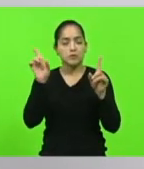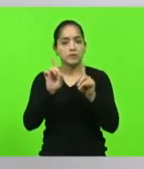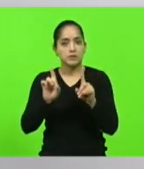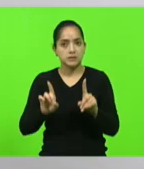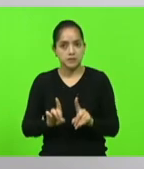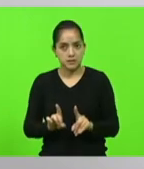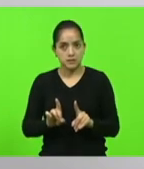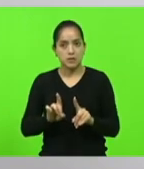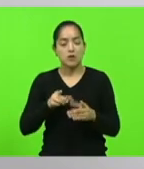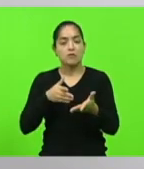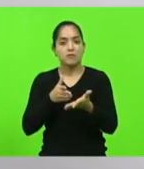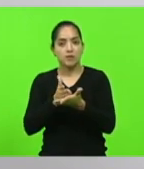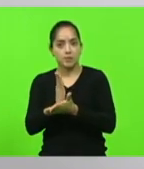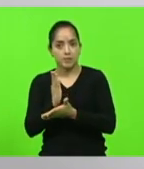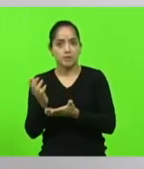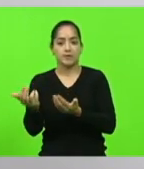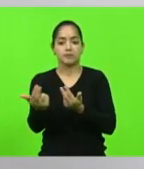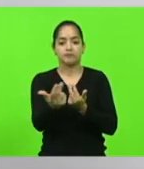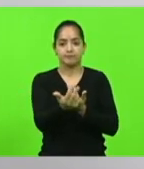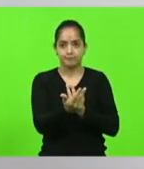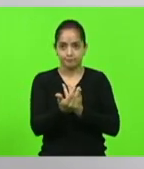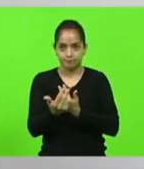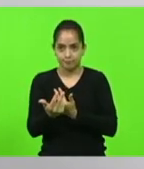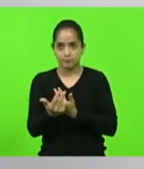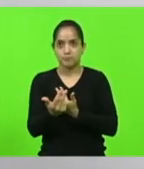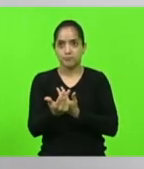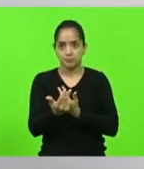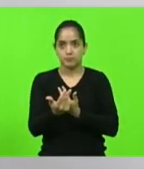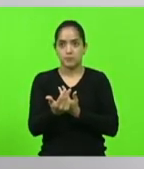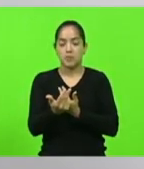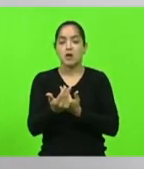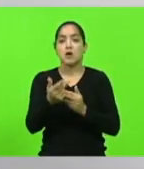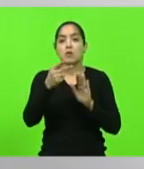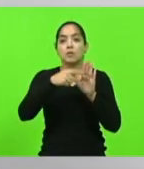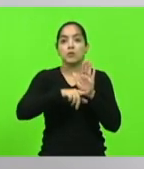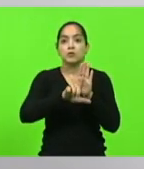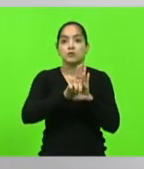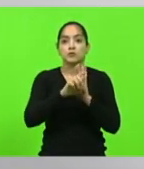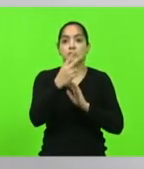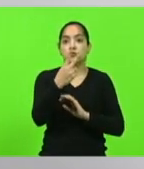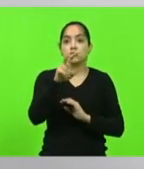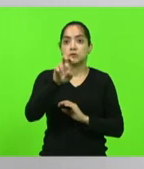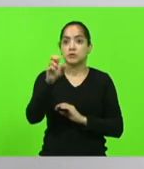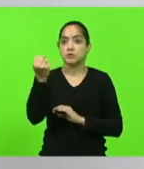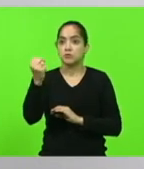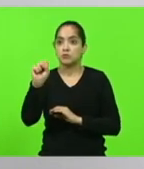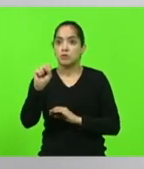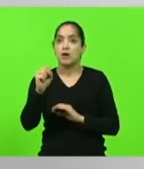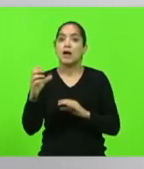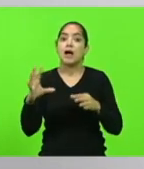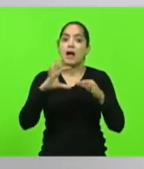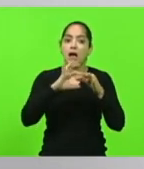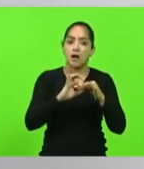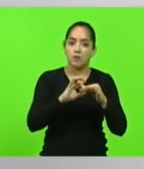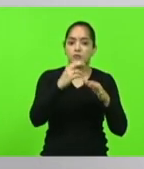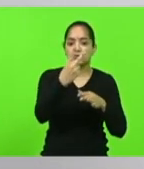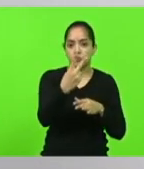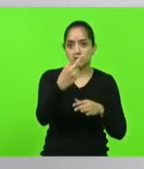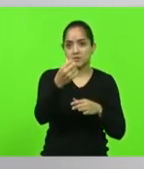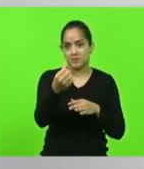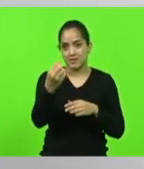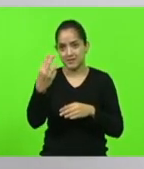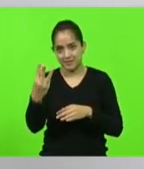foi aprovado por unanimidade o apensamento do projeto de lei 258 All 26 3 mais antigo